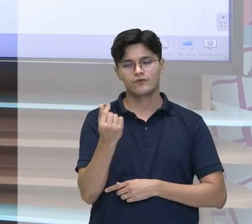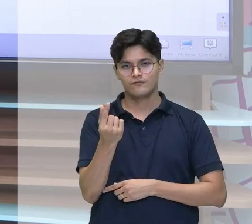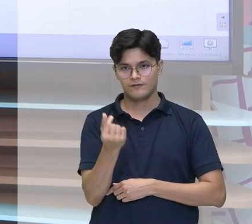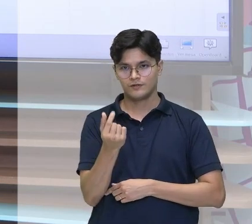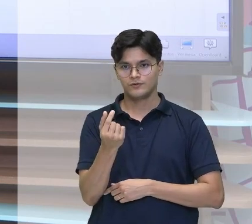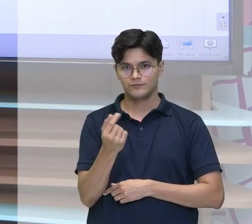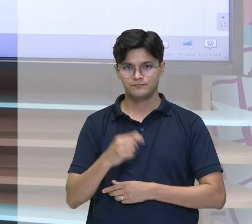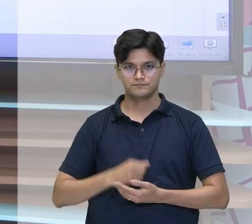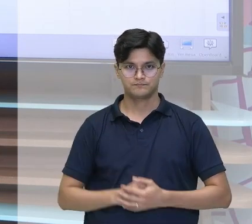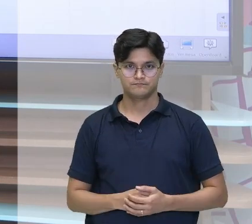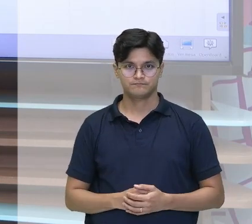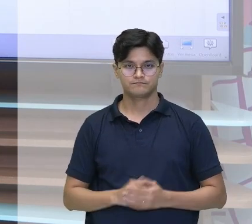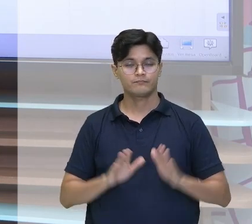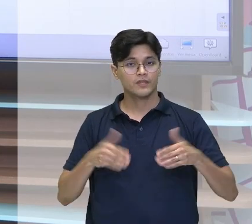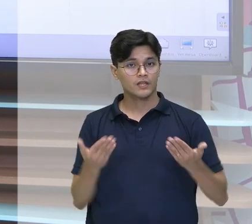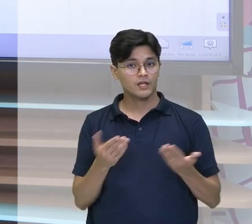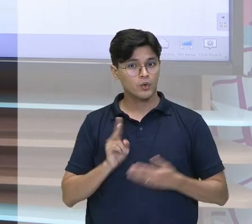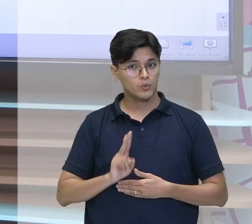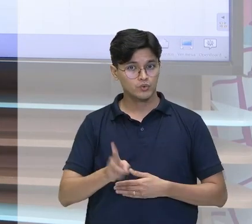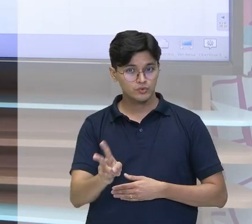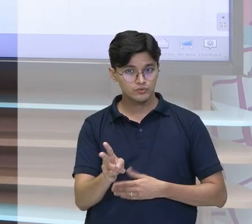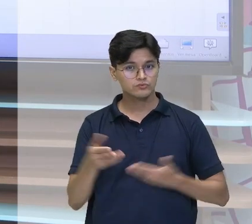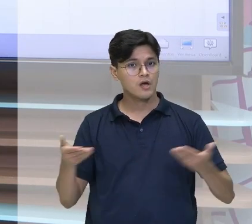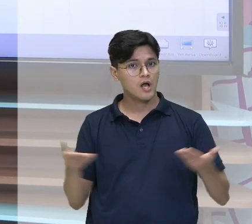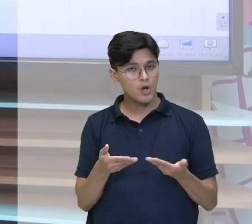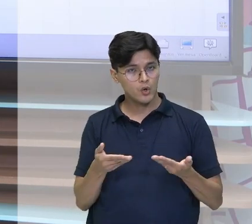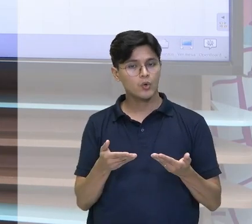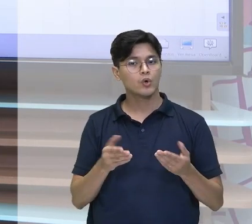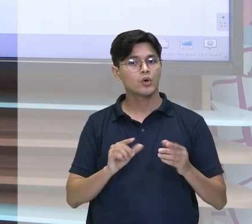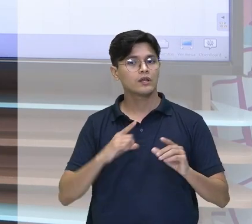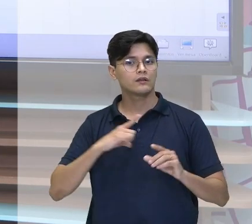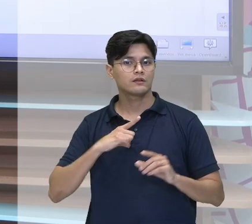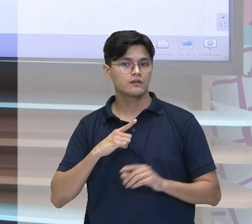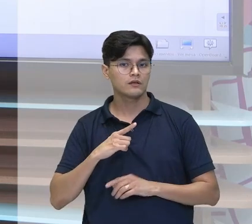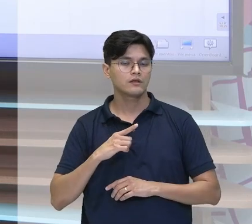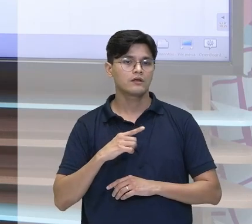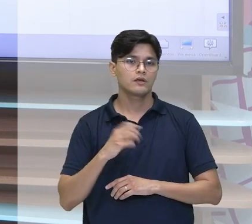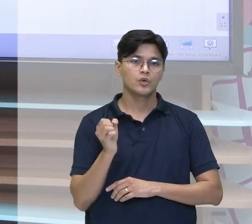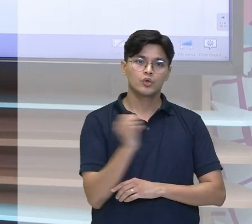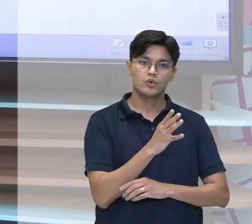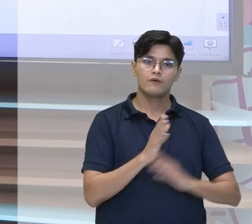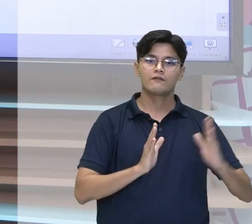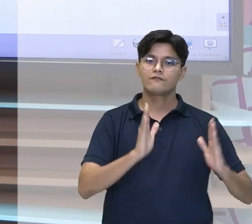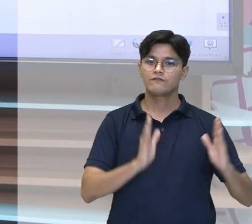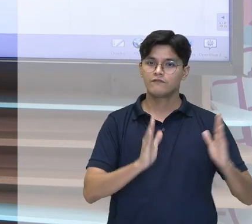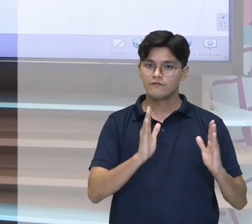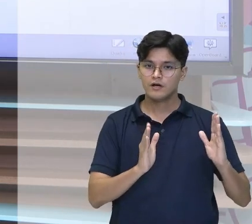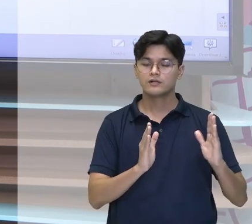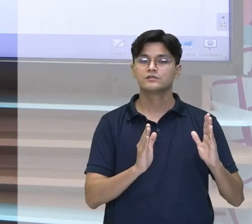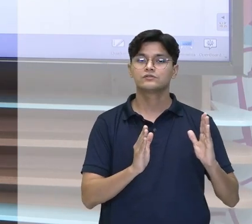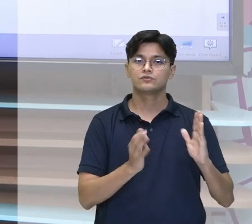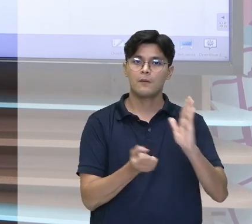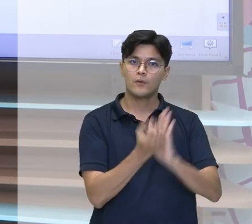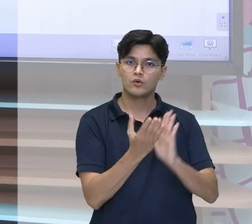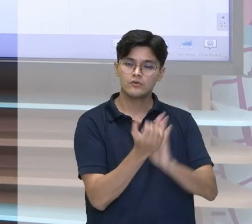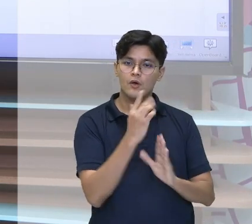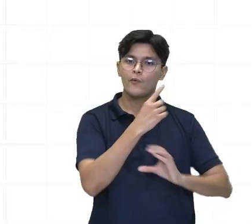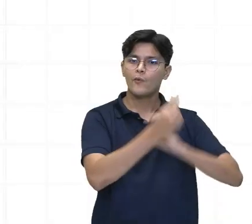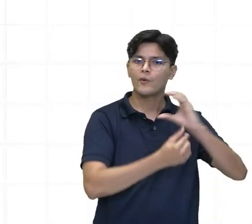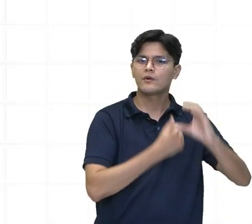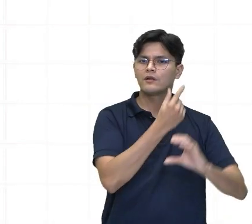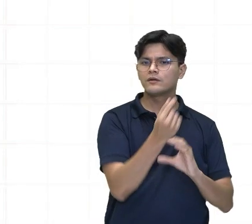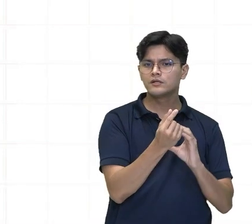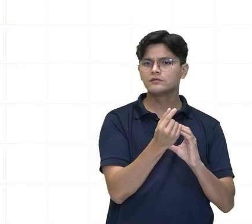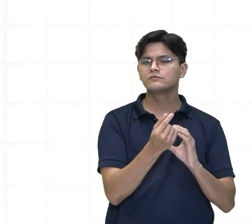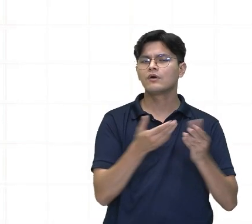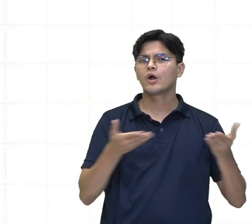seguinte. Vamos a uma nova fase do modo de produção capitalista, que é o chamado capitalismo